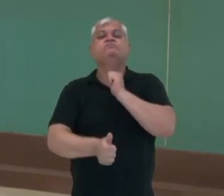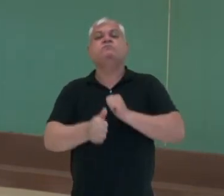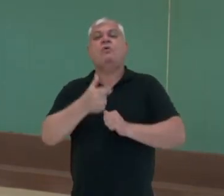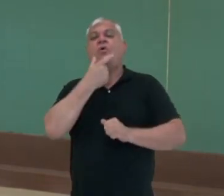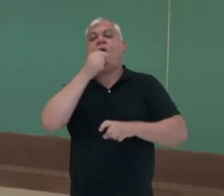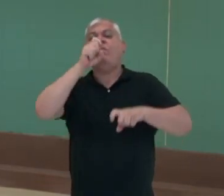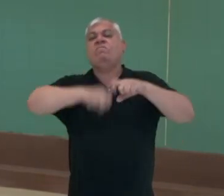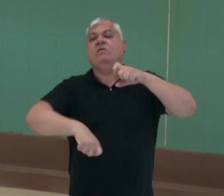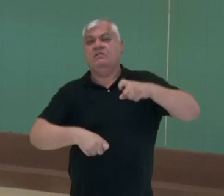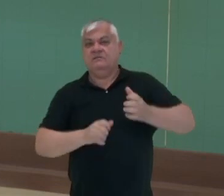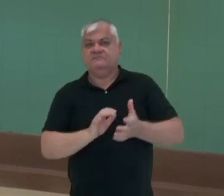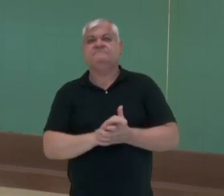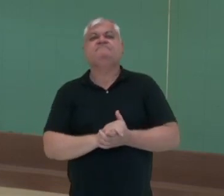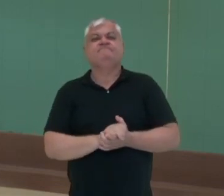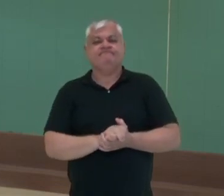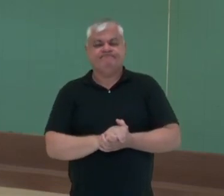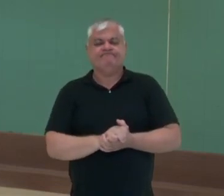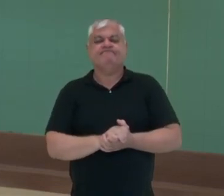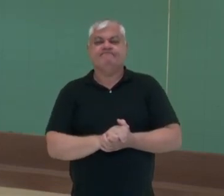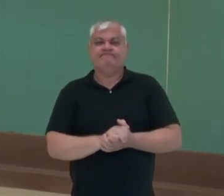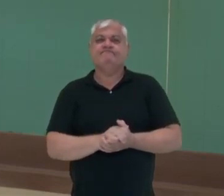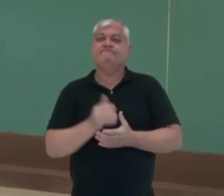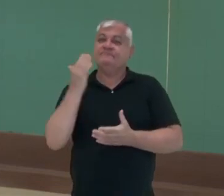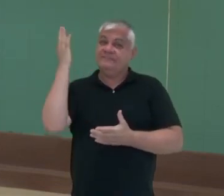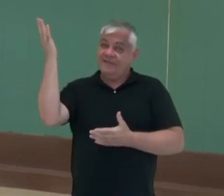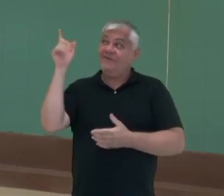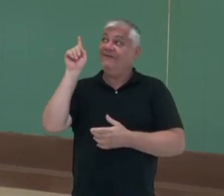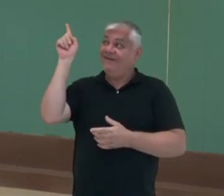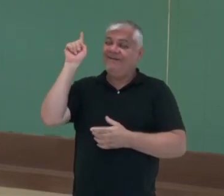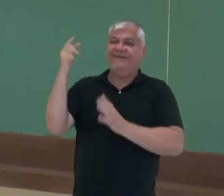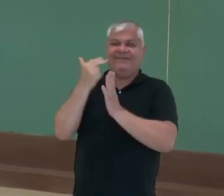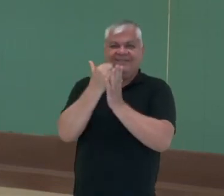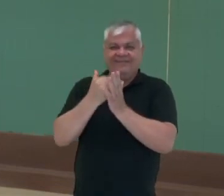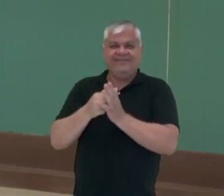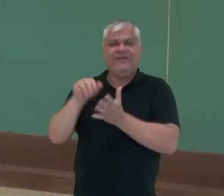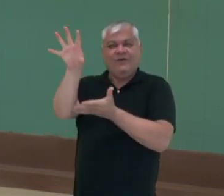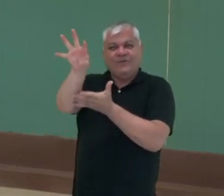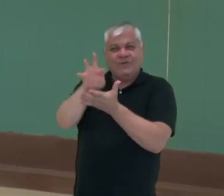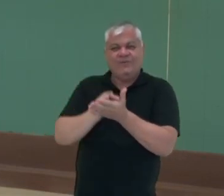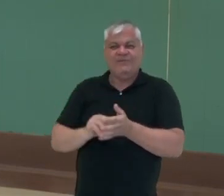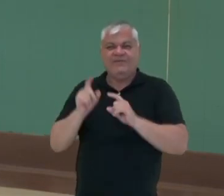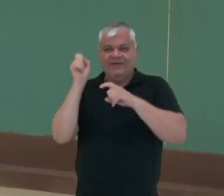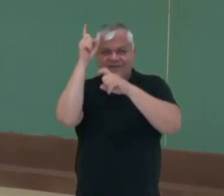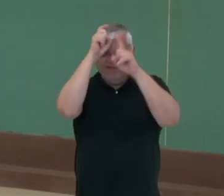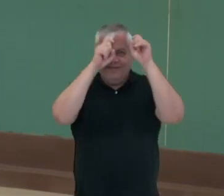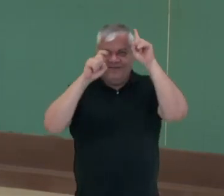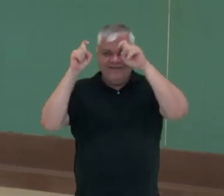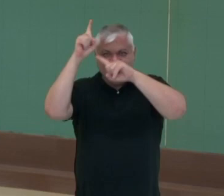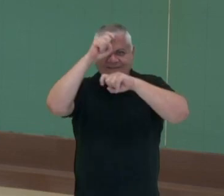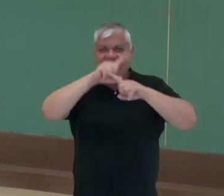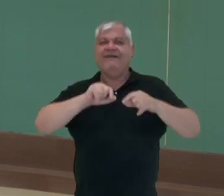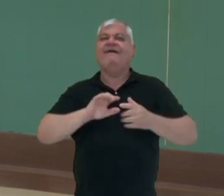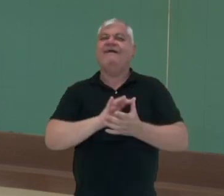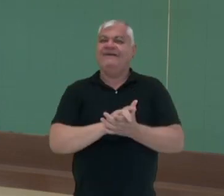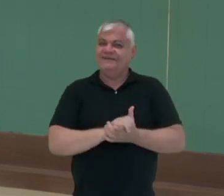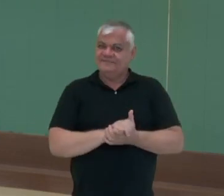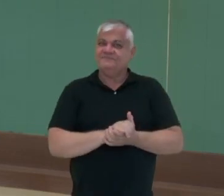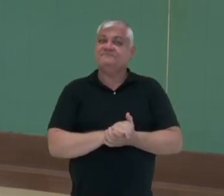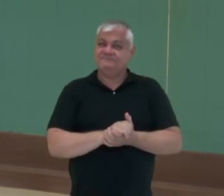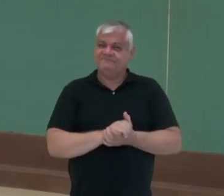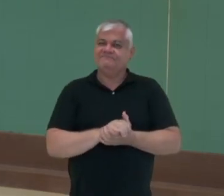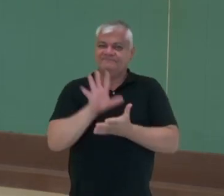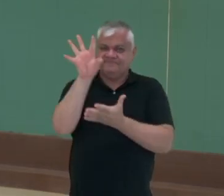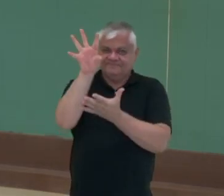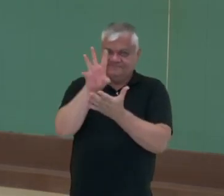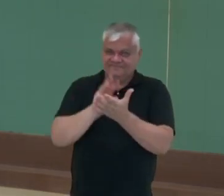por isso ela utiliza essa dualidade, ela representa a Medusa magoada com o mundo, sendo a representação das cobras em sua cabeça. Então isso